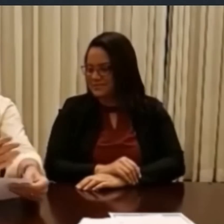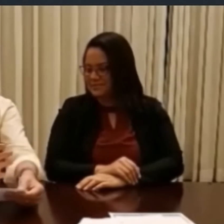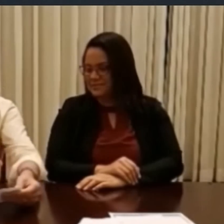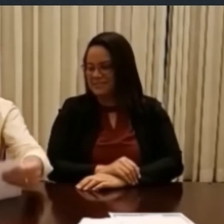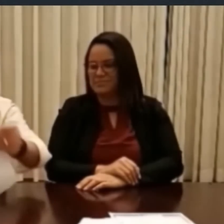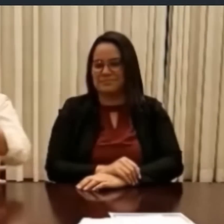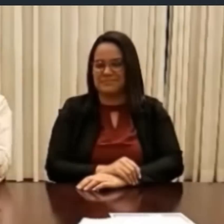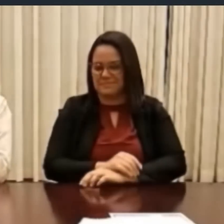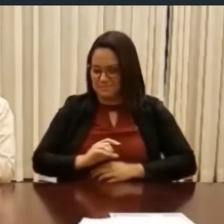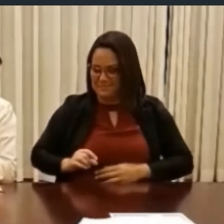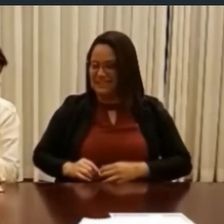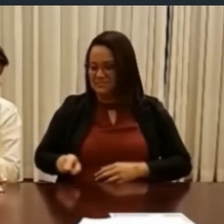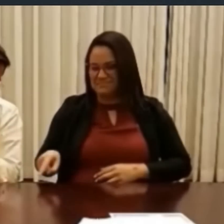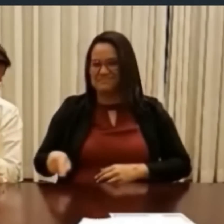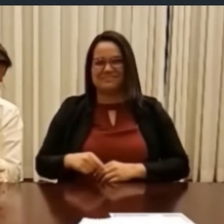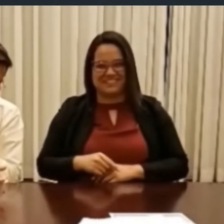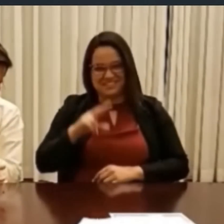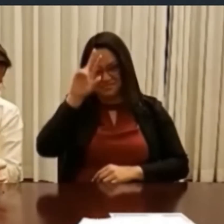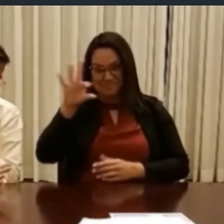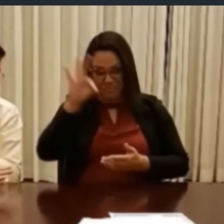Fechado. Mateu, aqui ó.